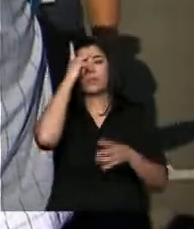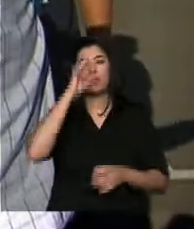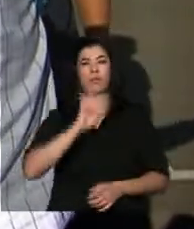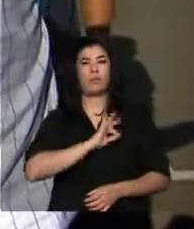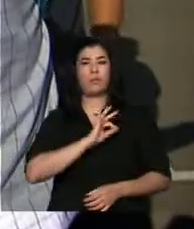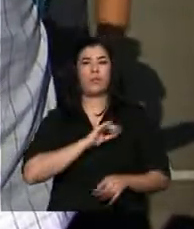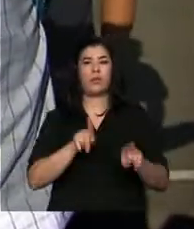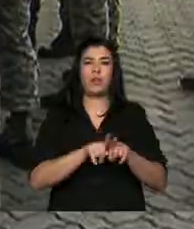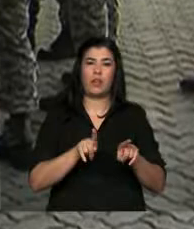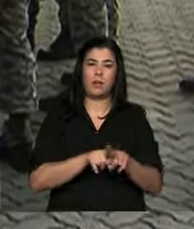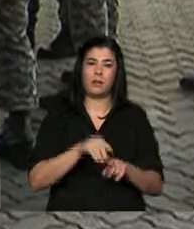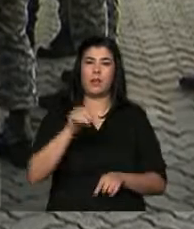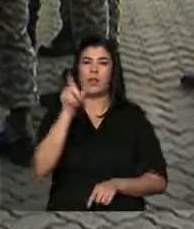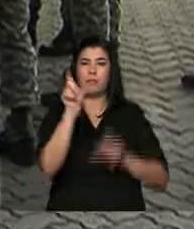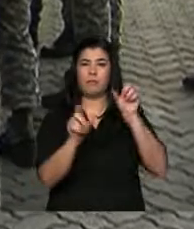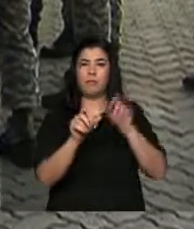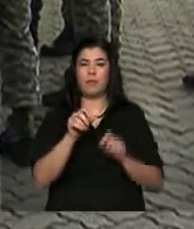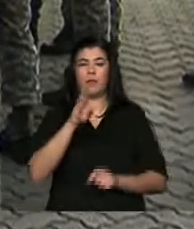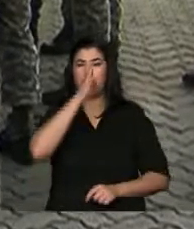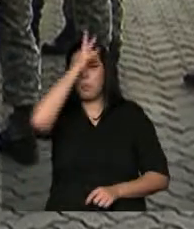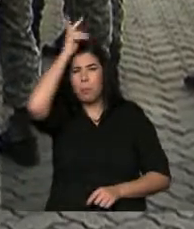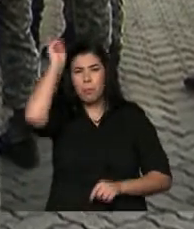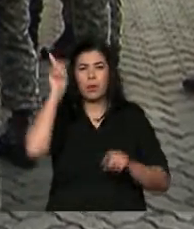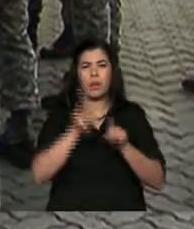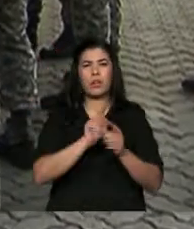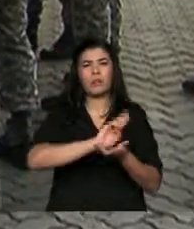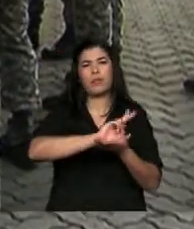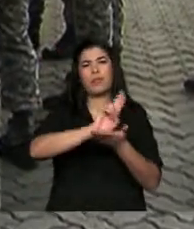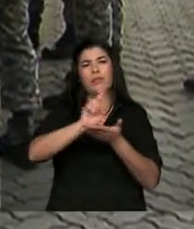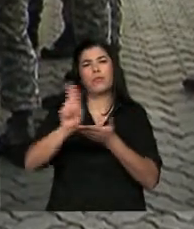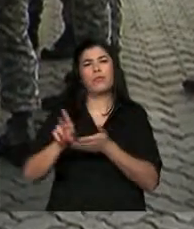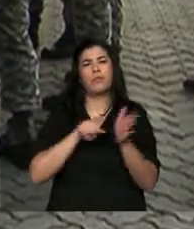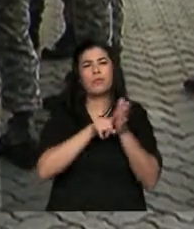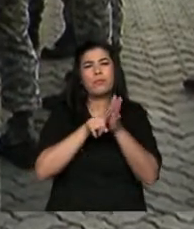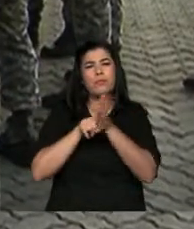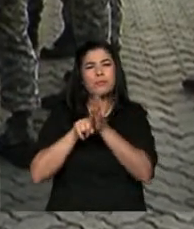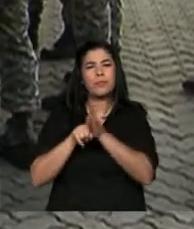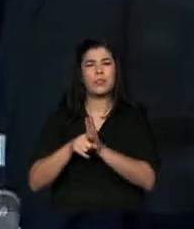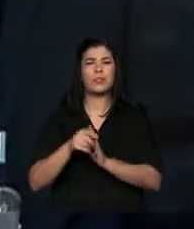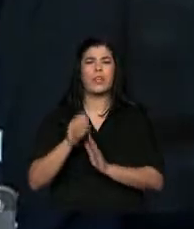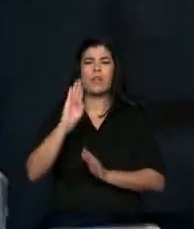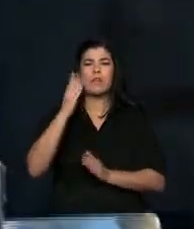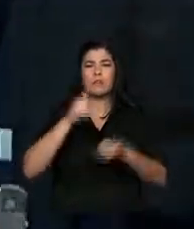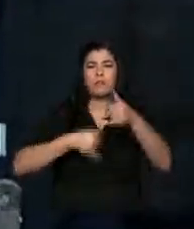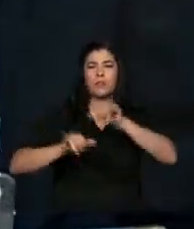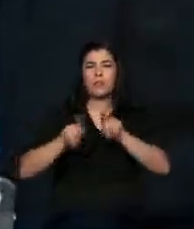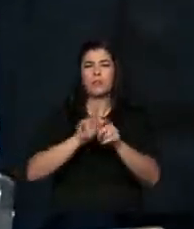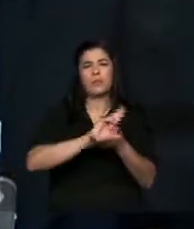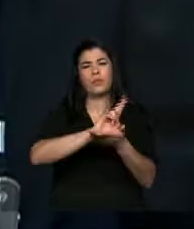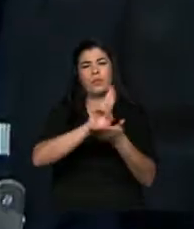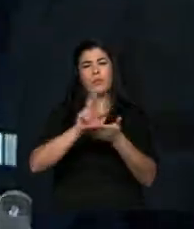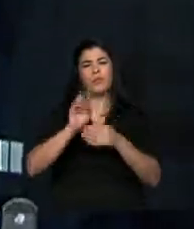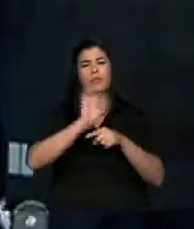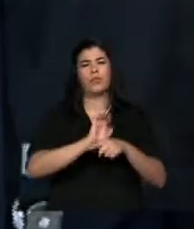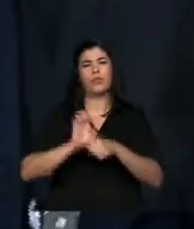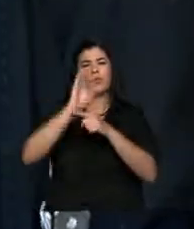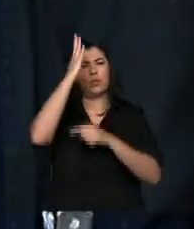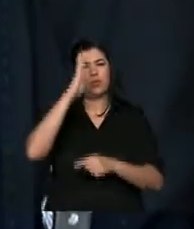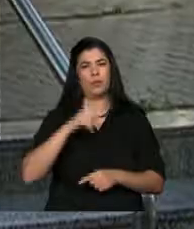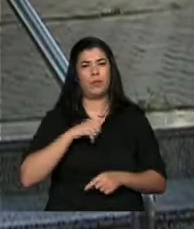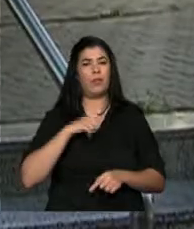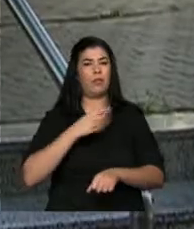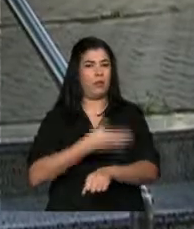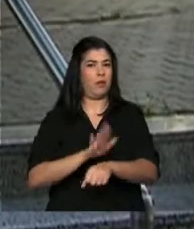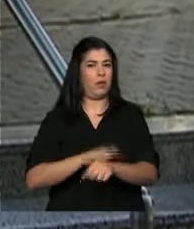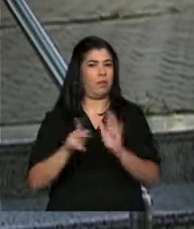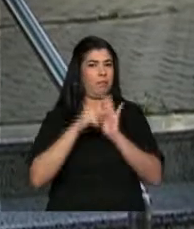e da Polícia Civil, bombeiros militares e peritos forenses de todos os estados brasileiros que recebem treinamento específico.